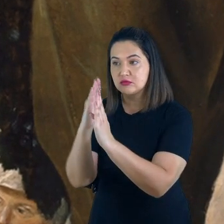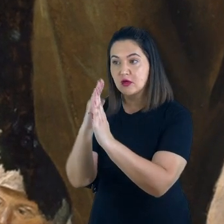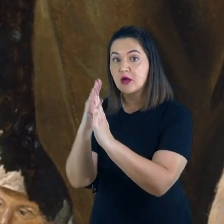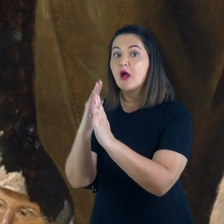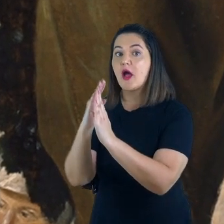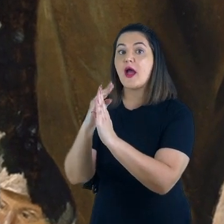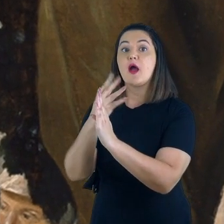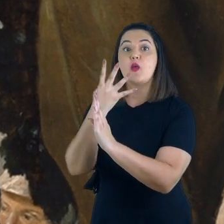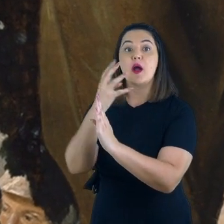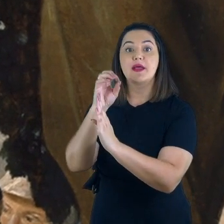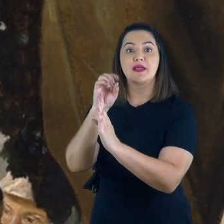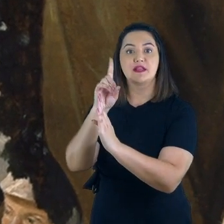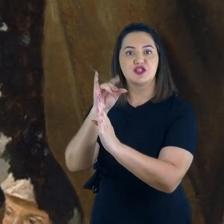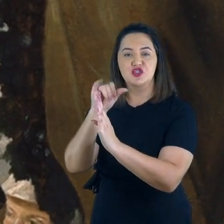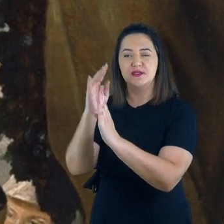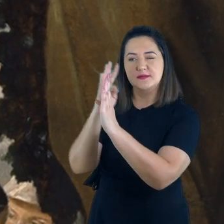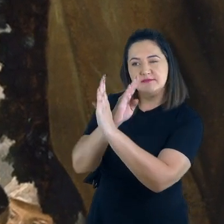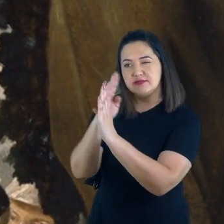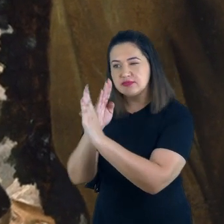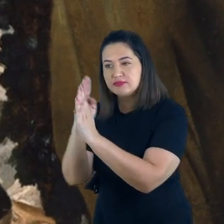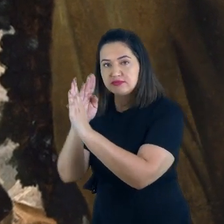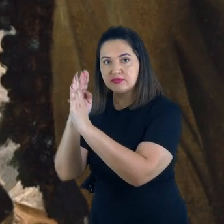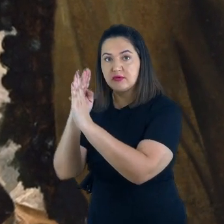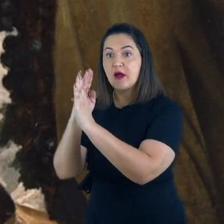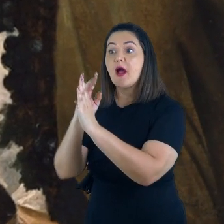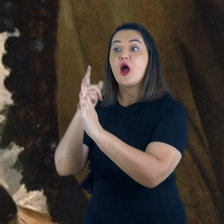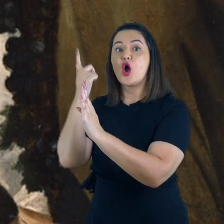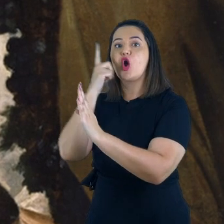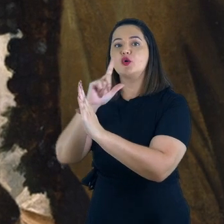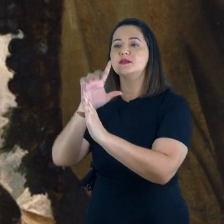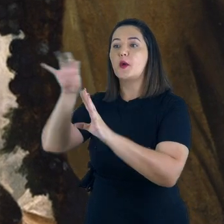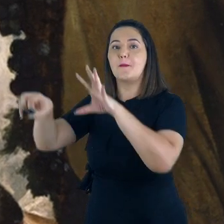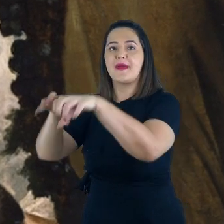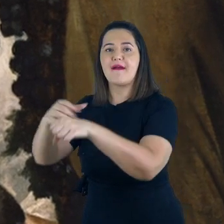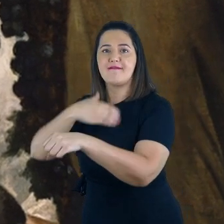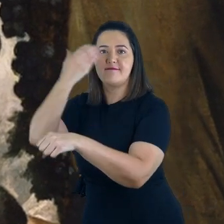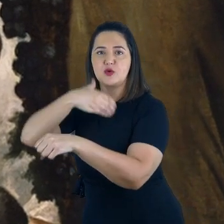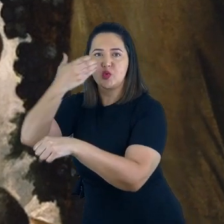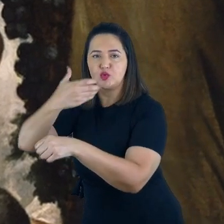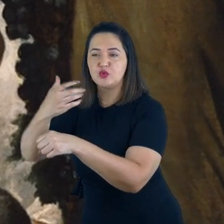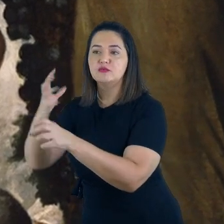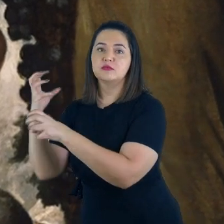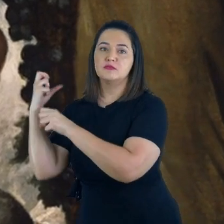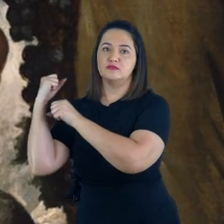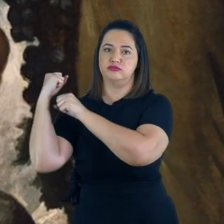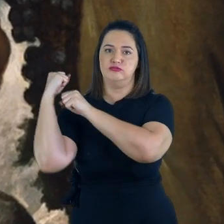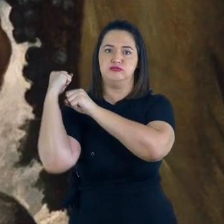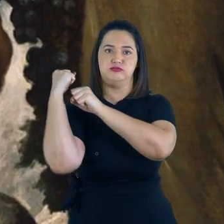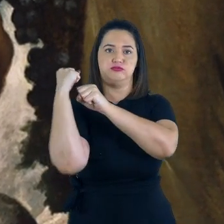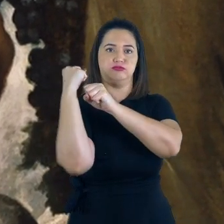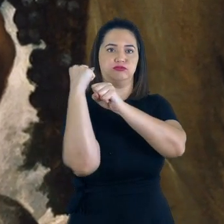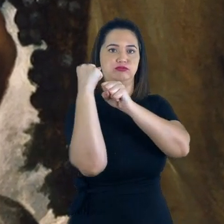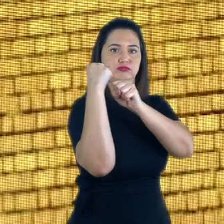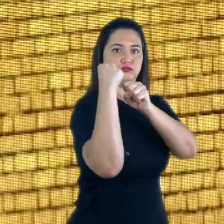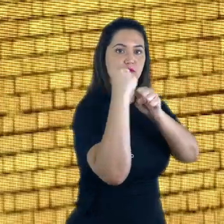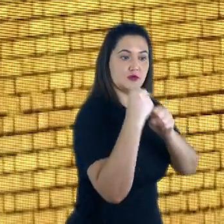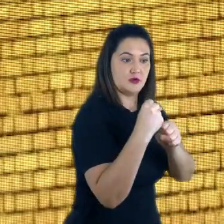espias retornaram ao seu acampamento carregando frutos que indicavam o potencial da agricultura daquela